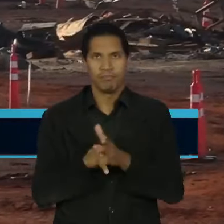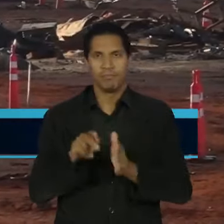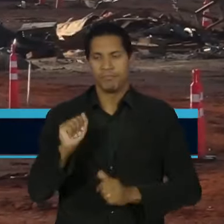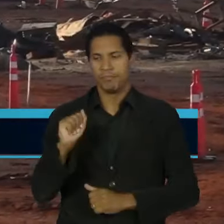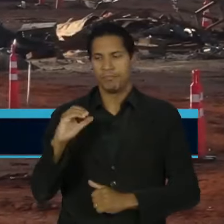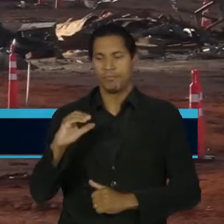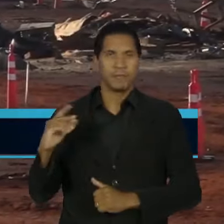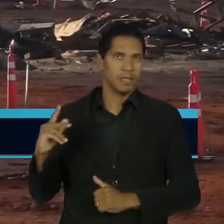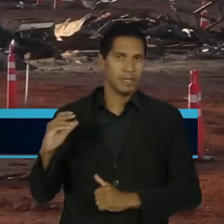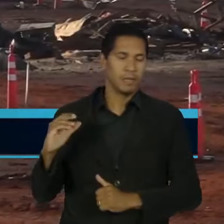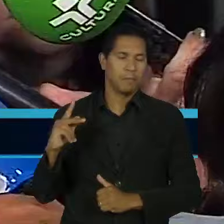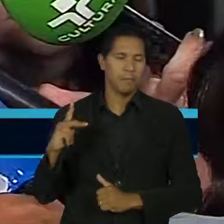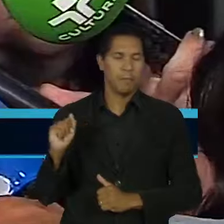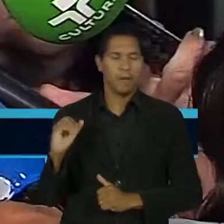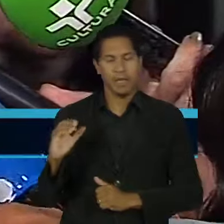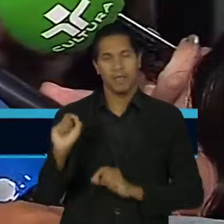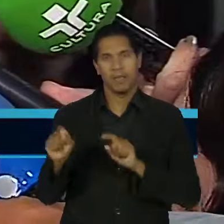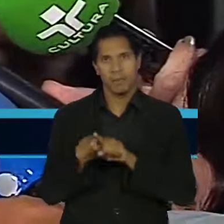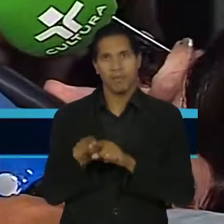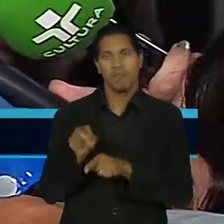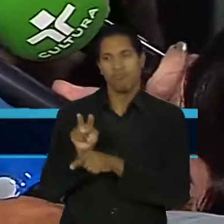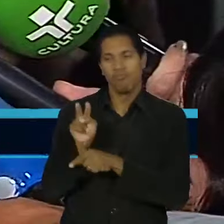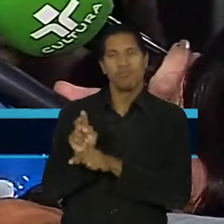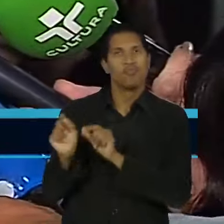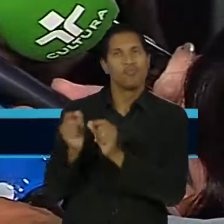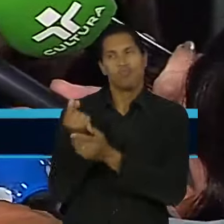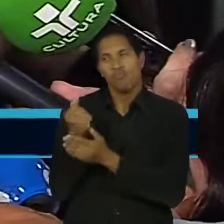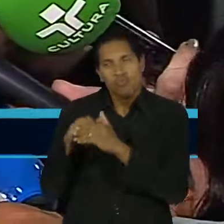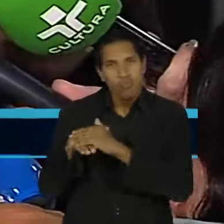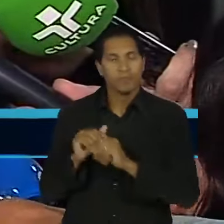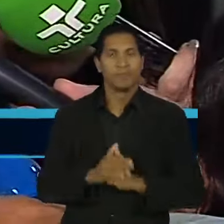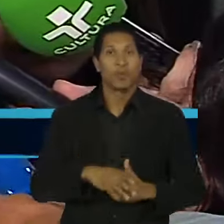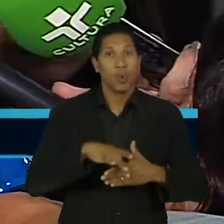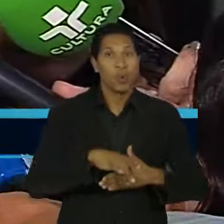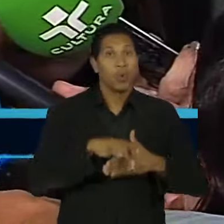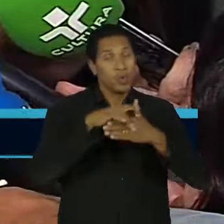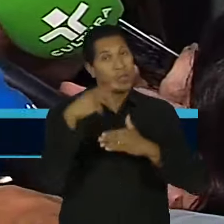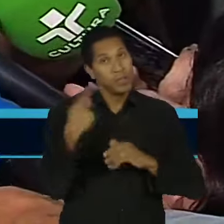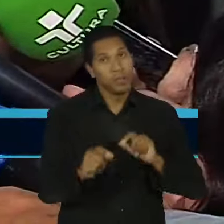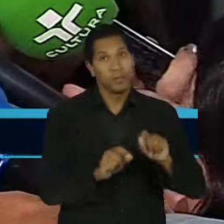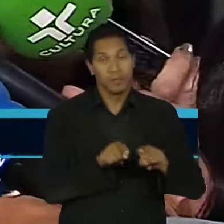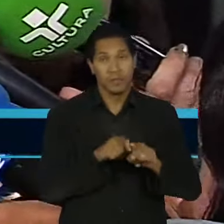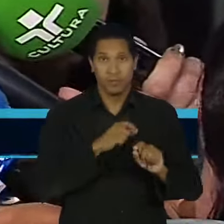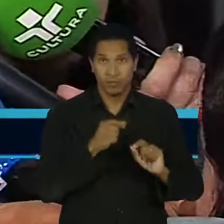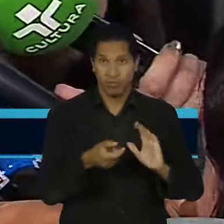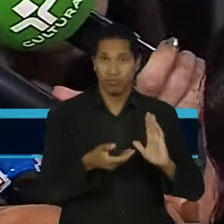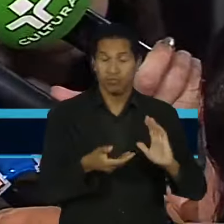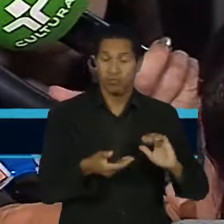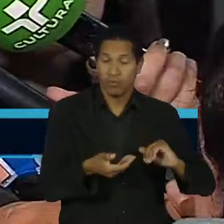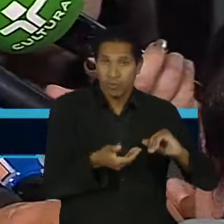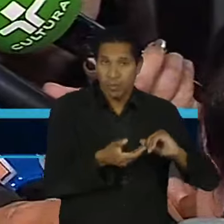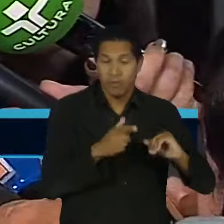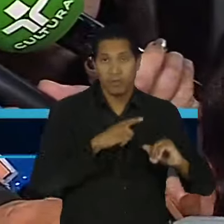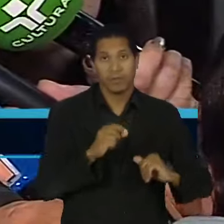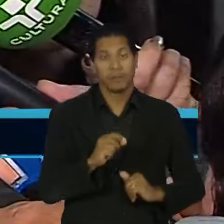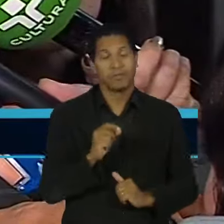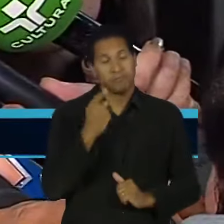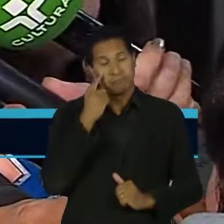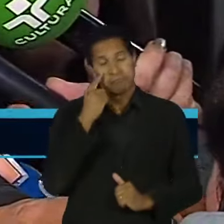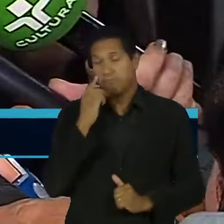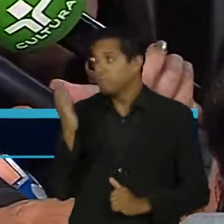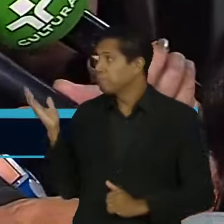do Crescimento, o PAC. O líder do governo no Congresso, senador Randolph Rodrigues, defendeu que o veto